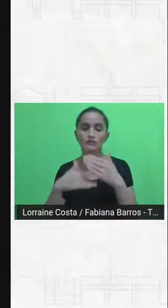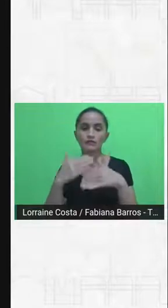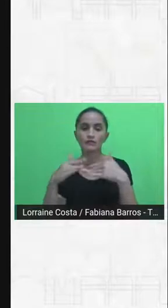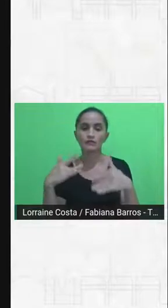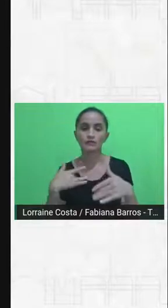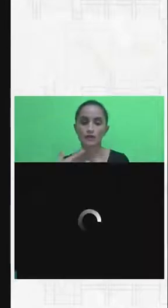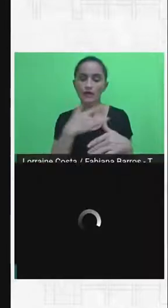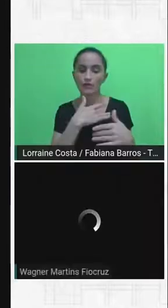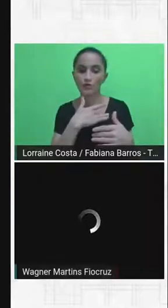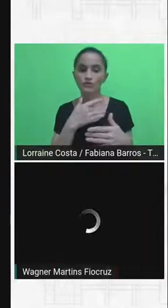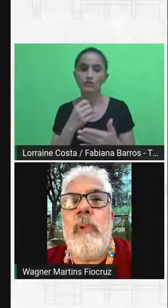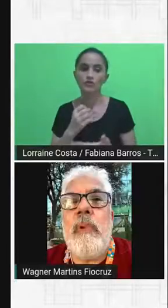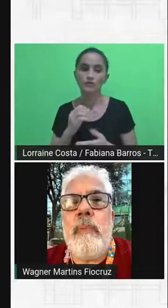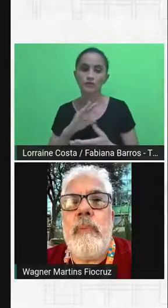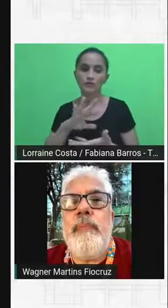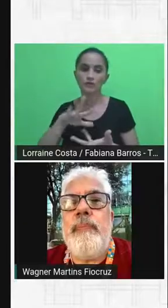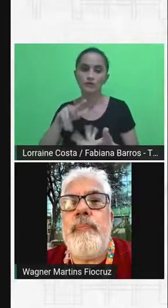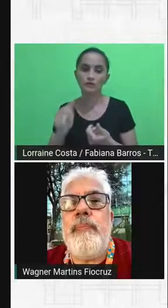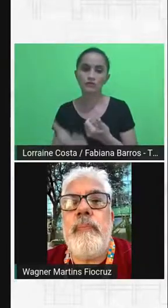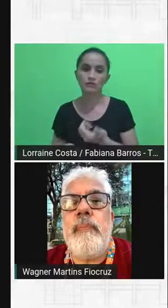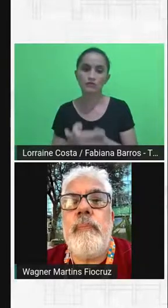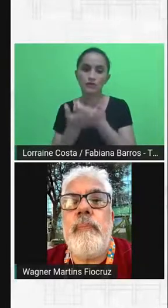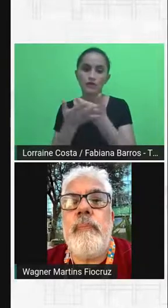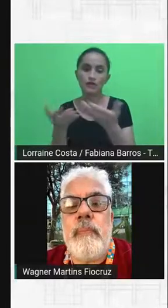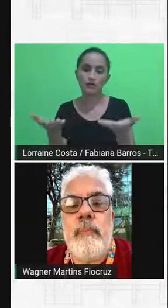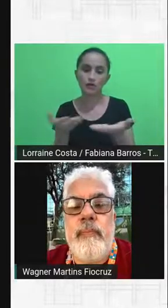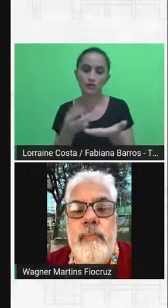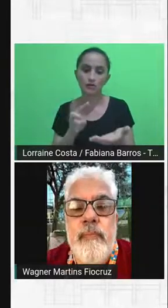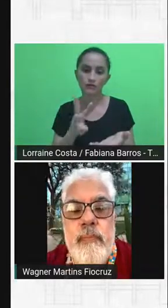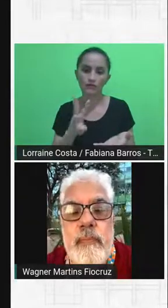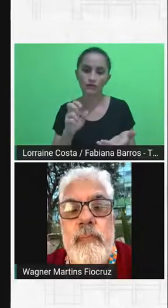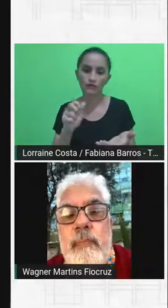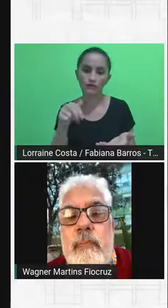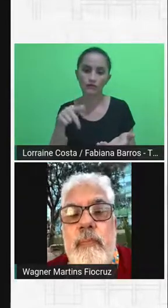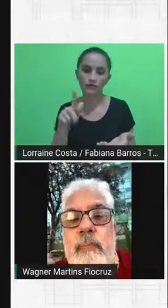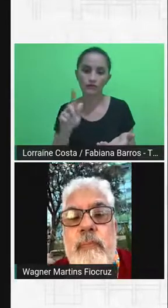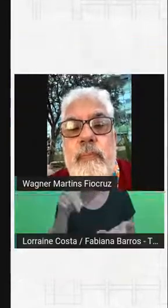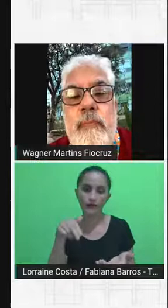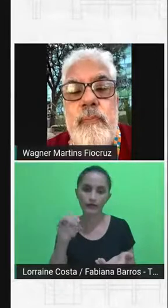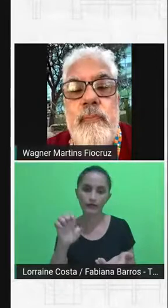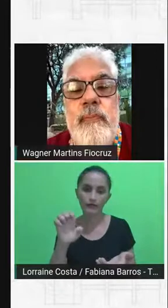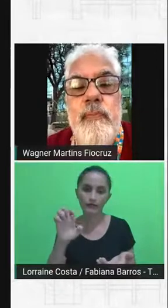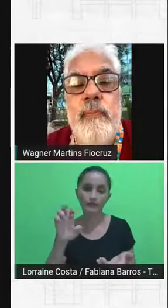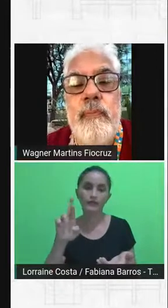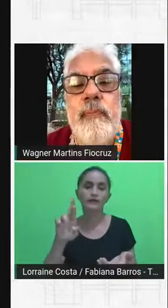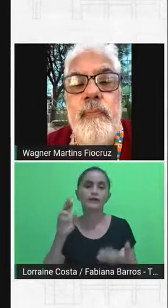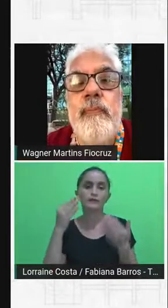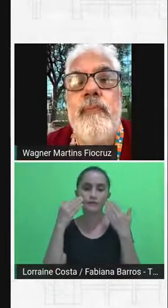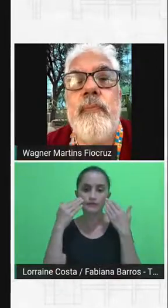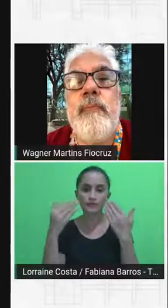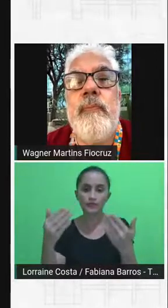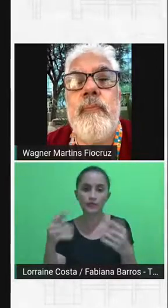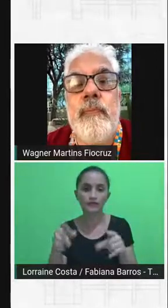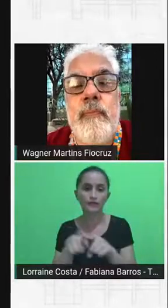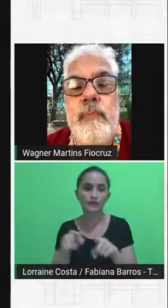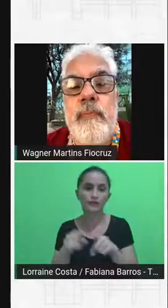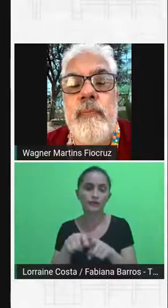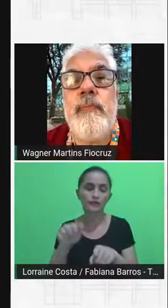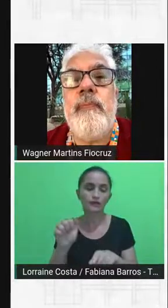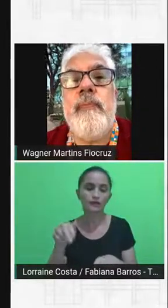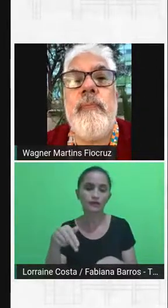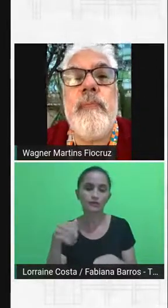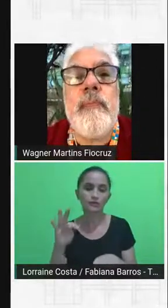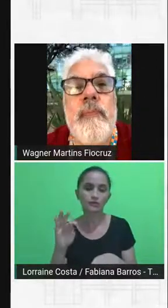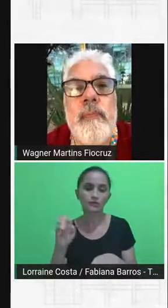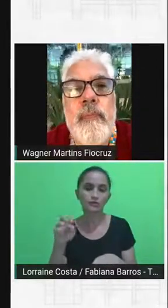apresentar pra nós o trabalho é Wagner Jesus Latins e a Antônia Cheira Gomes Lima. Eu peço que vocês possam, bem tudo possível, ficar